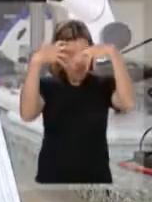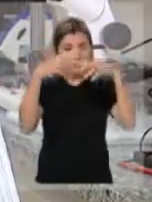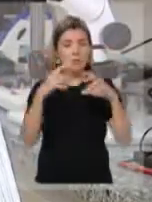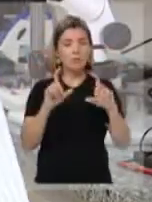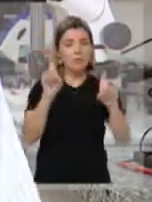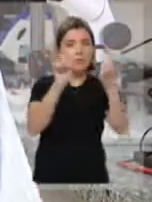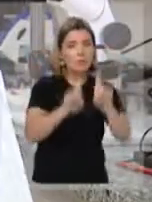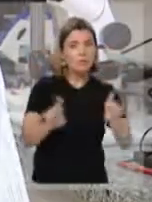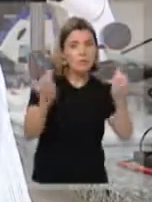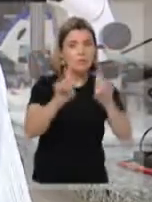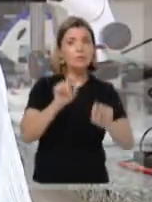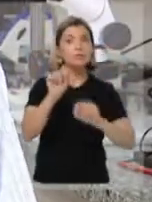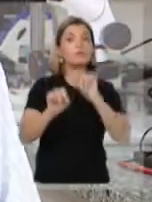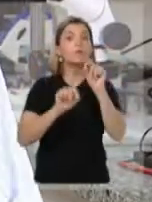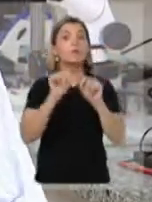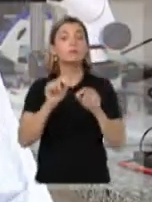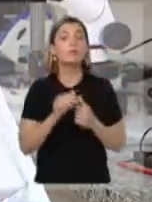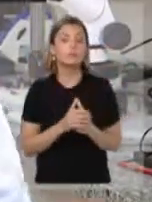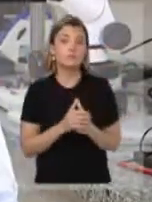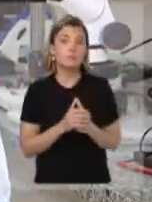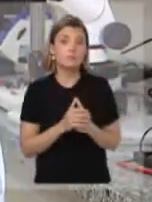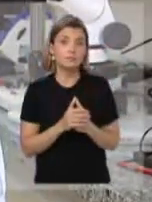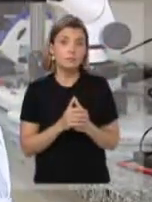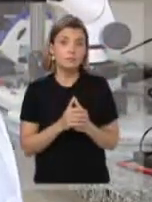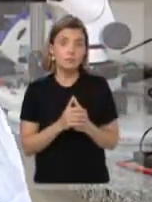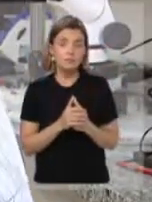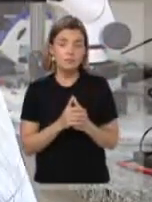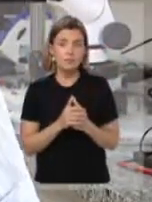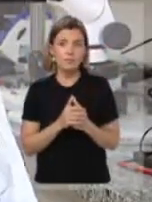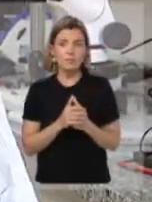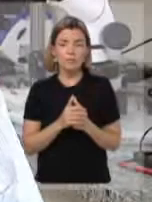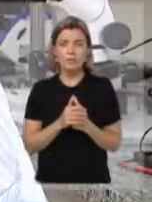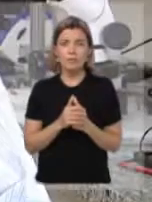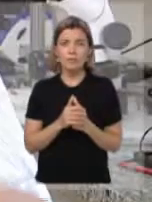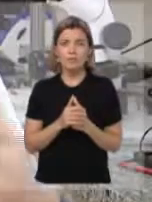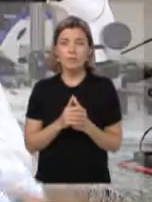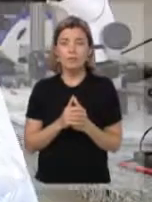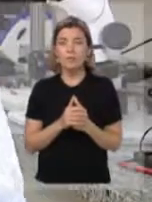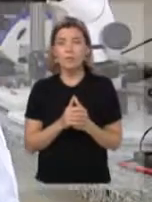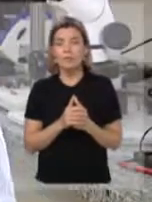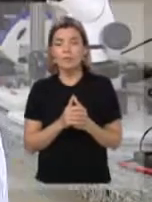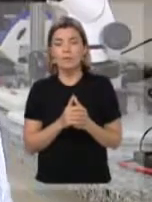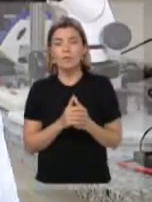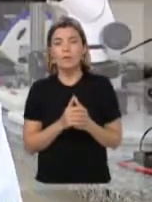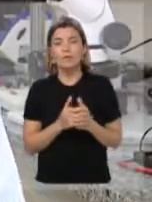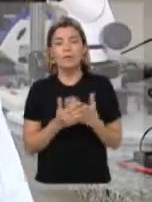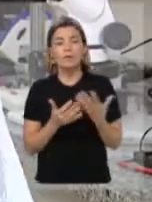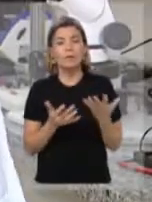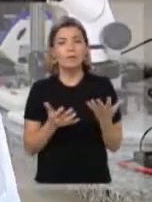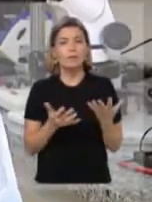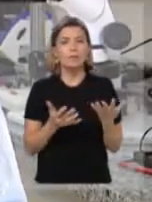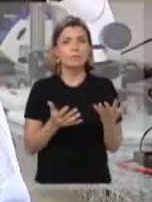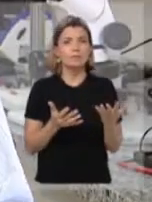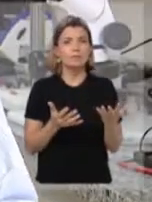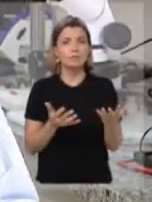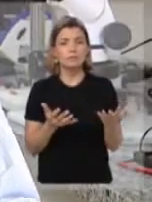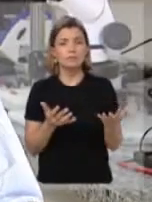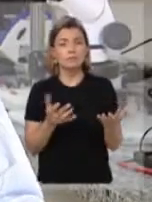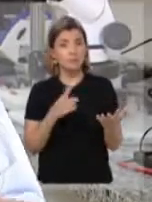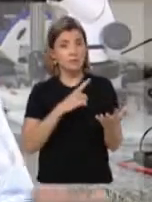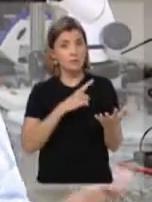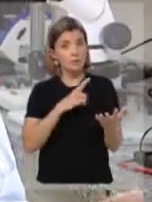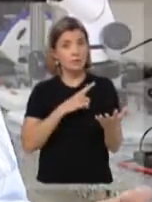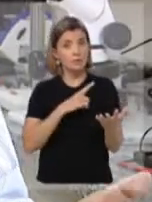-máquina, nós estamos falando de uma outra categoria. Talvez pareça exatamente a mesma coisa, mas é